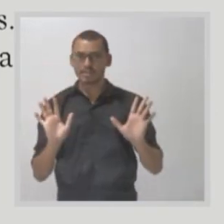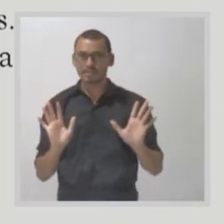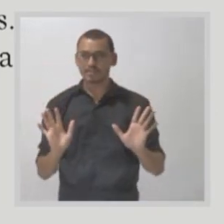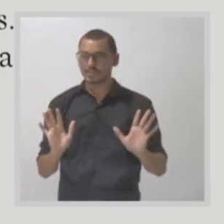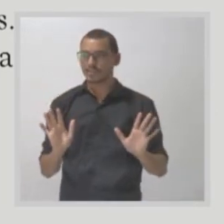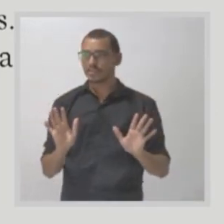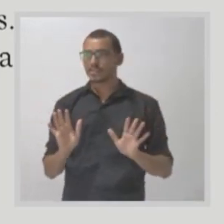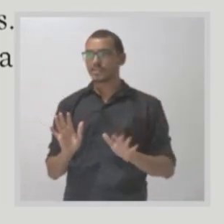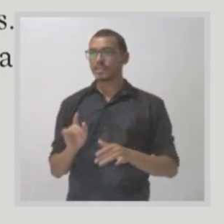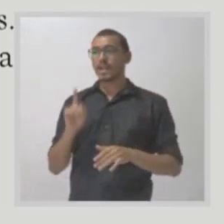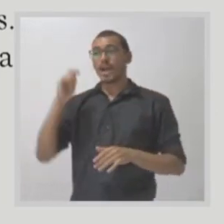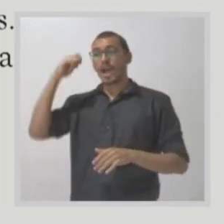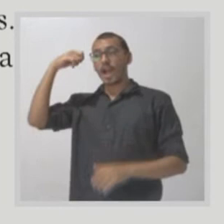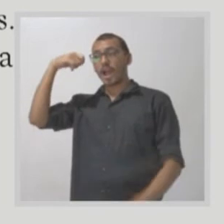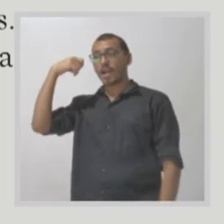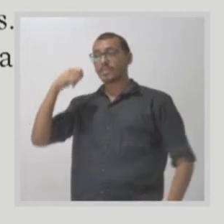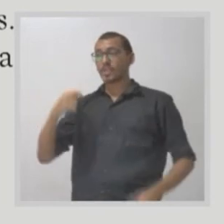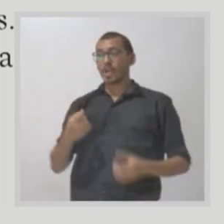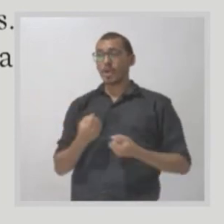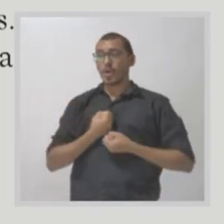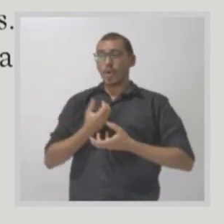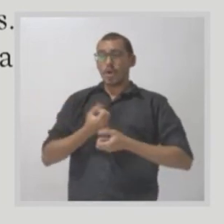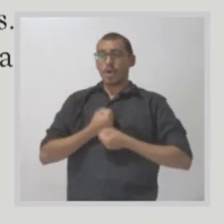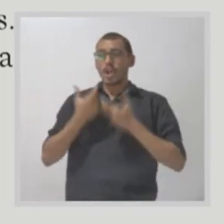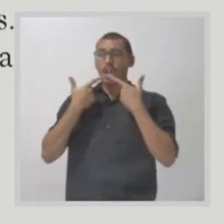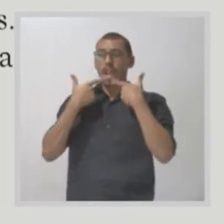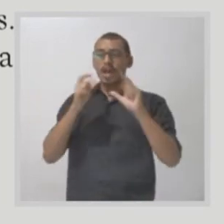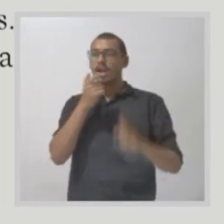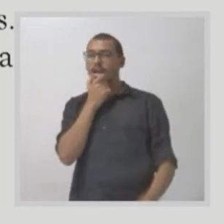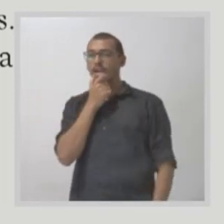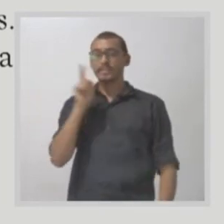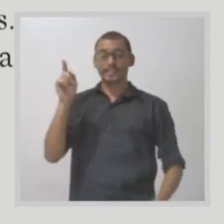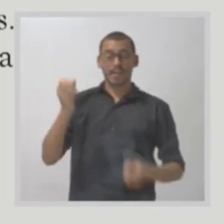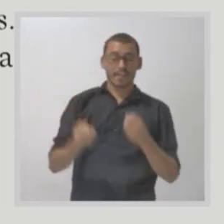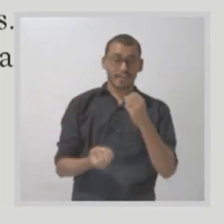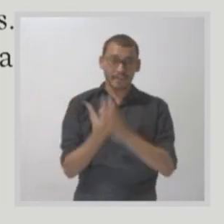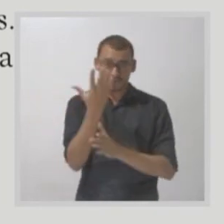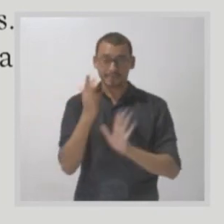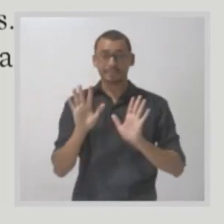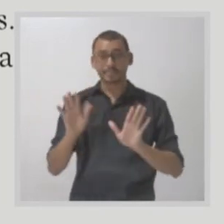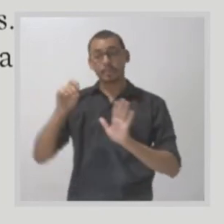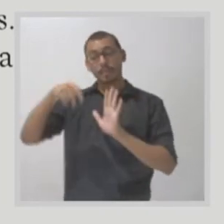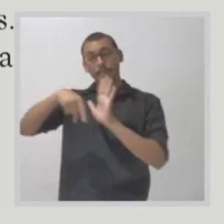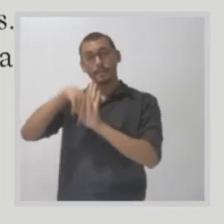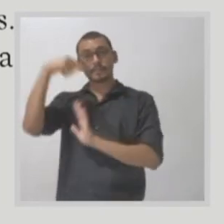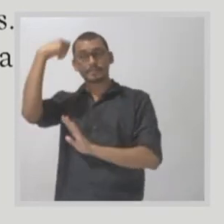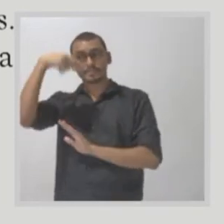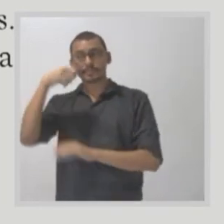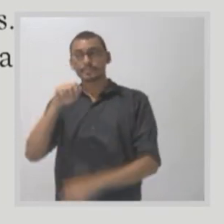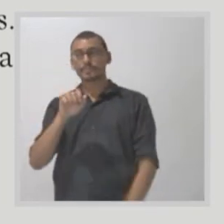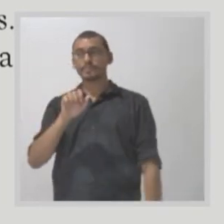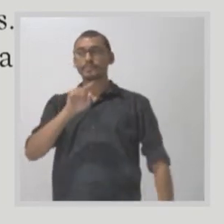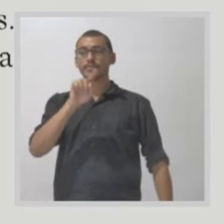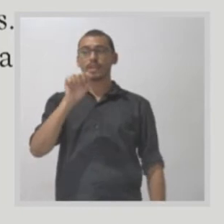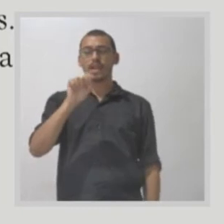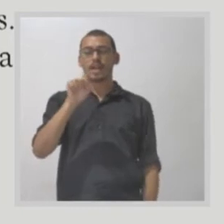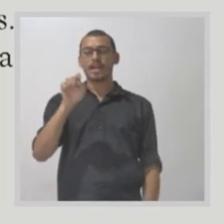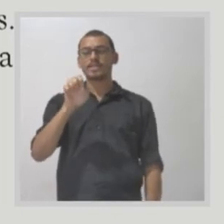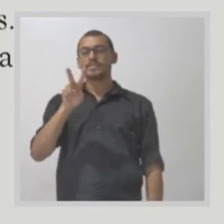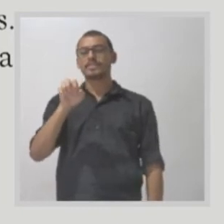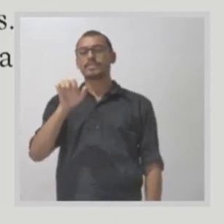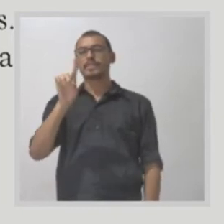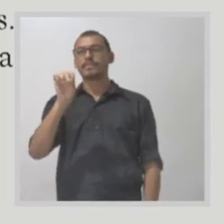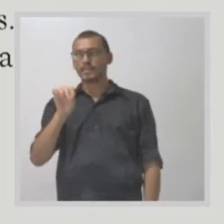língua estrangeira que ele inventou. Então, esse texto é do Ricardo Azevedo. Vamos à questão. No